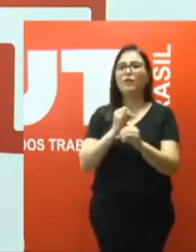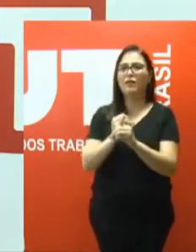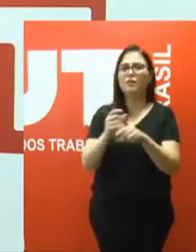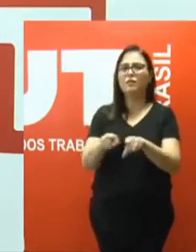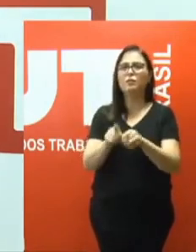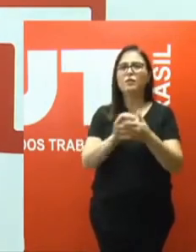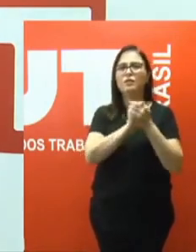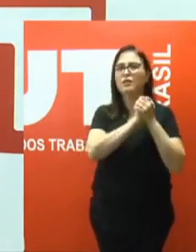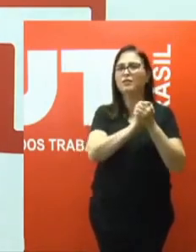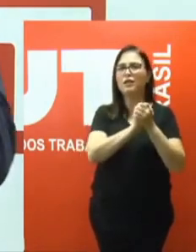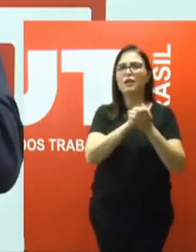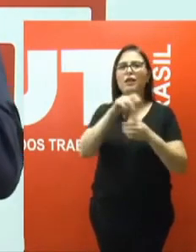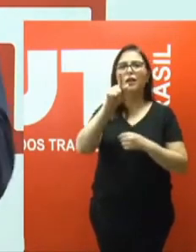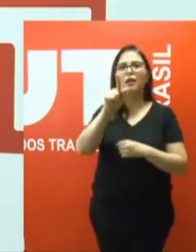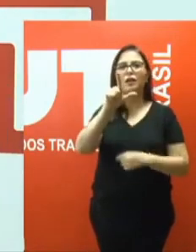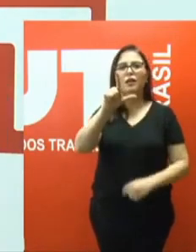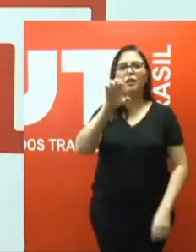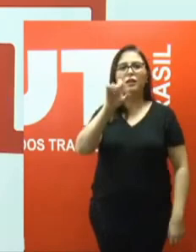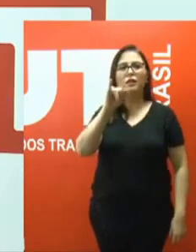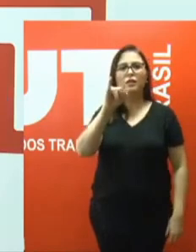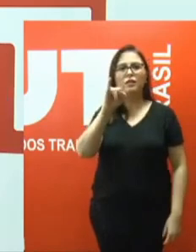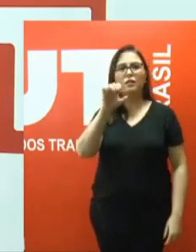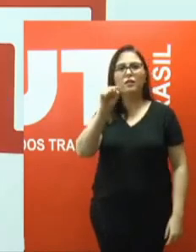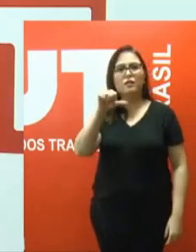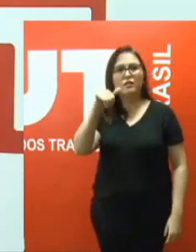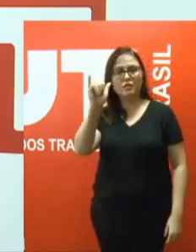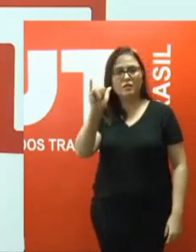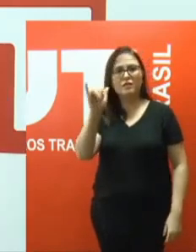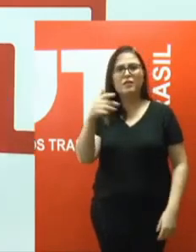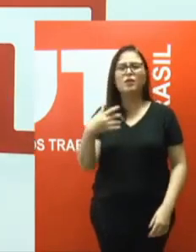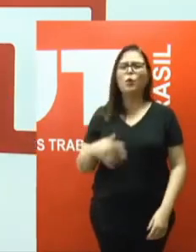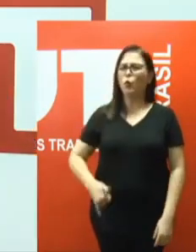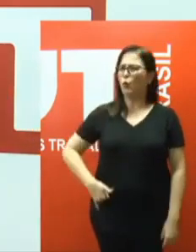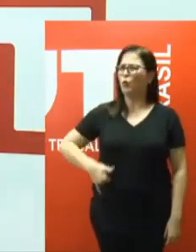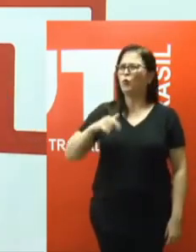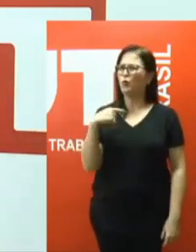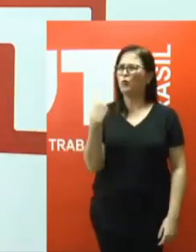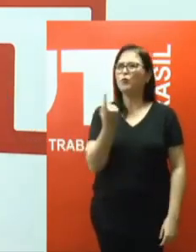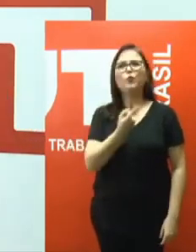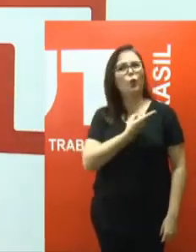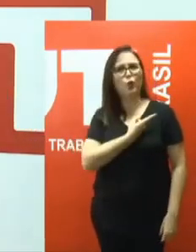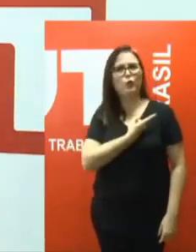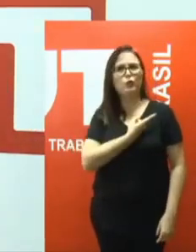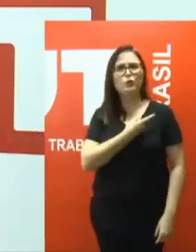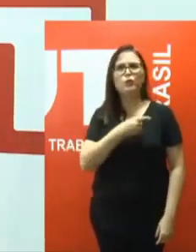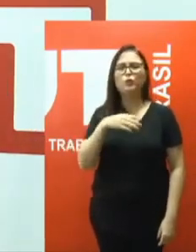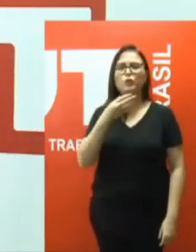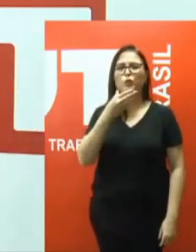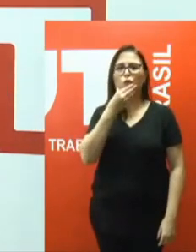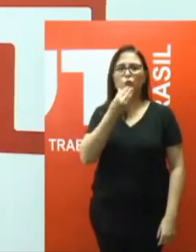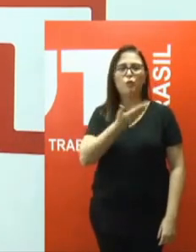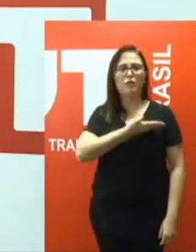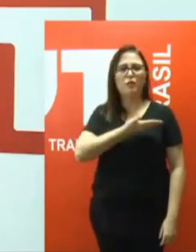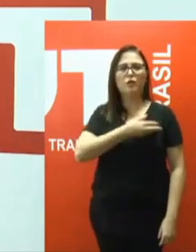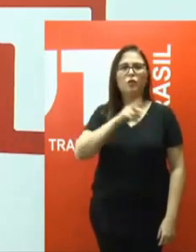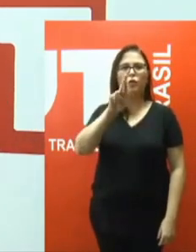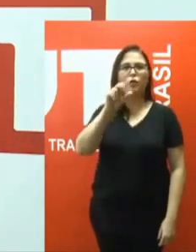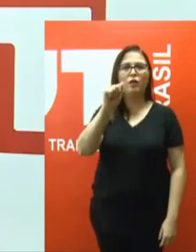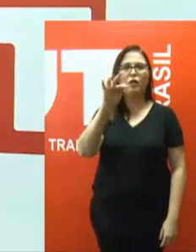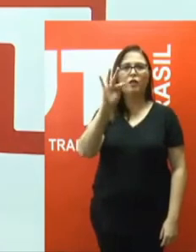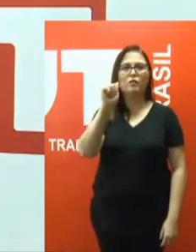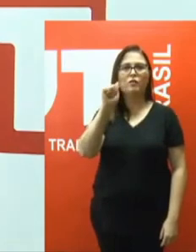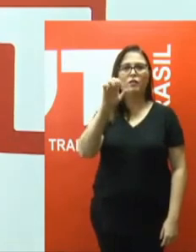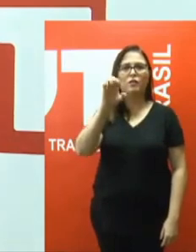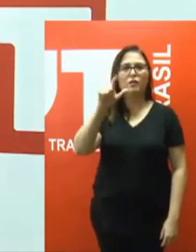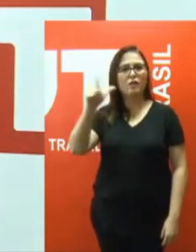Gleisi, orgulho, né, presidenta do PT e orgulho da classe trabalhadora. Companheiro Rafael, nosso representante internacional.